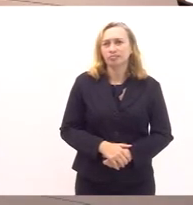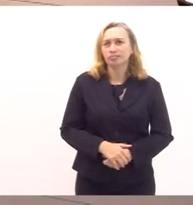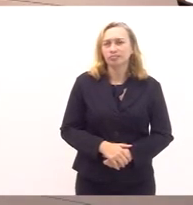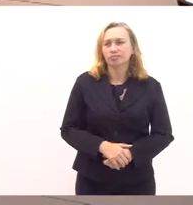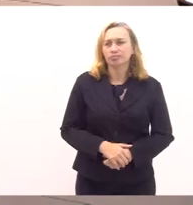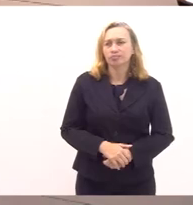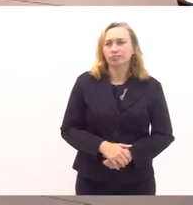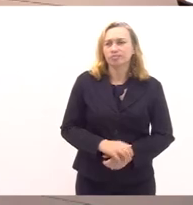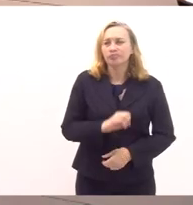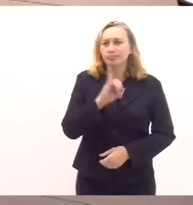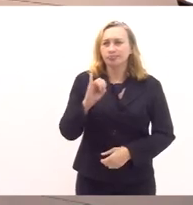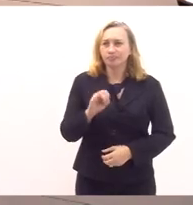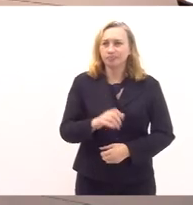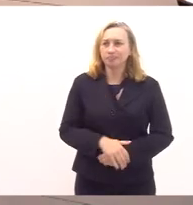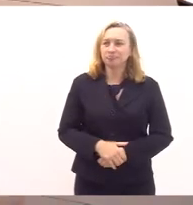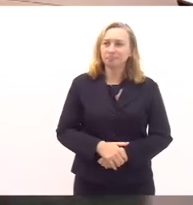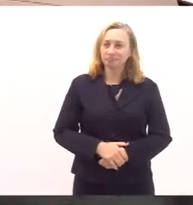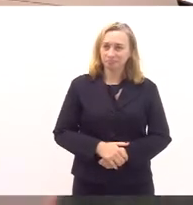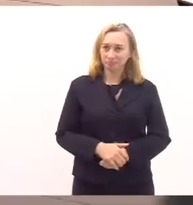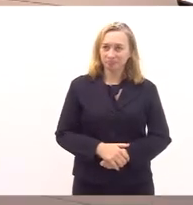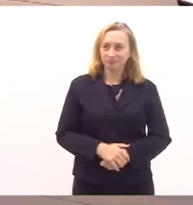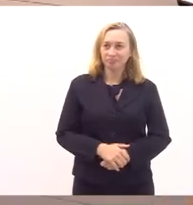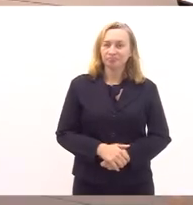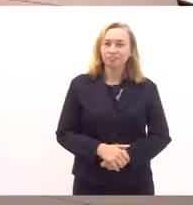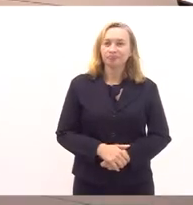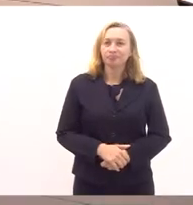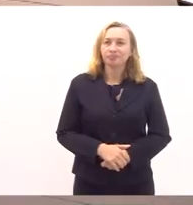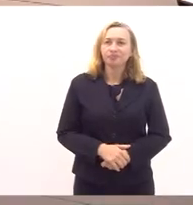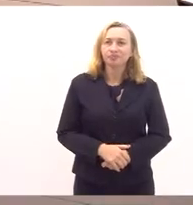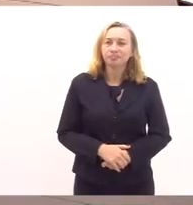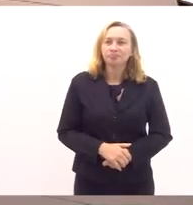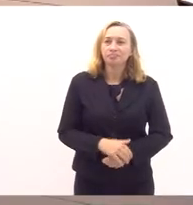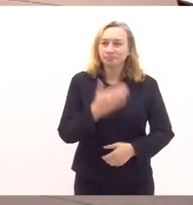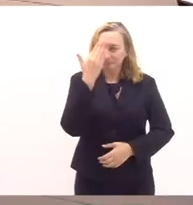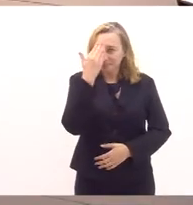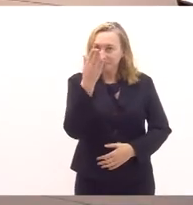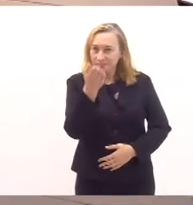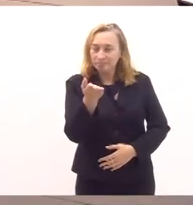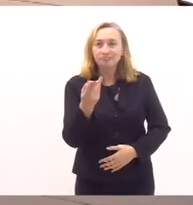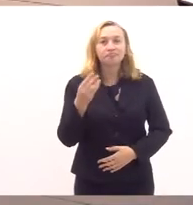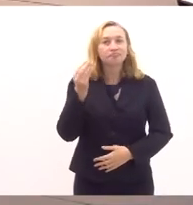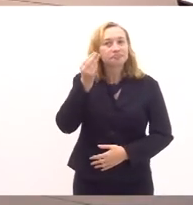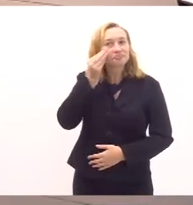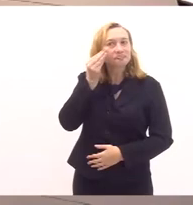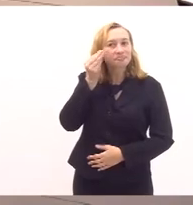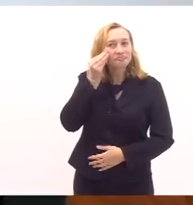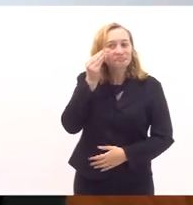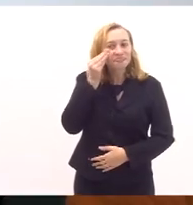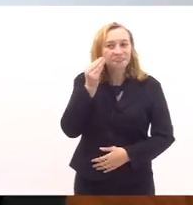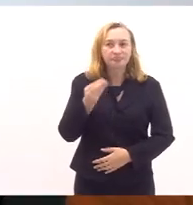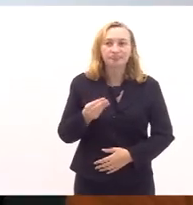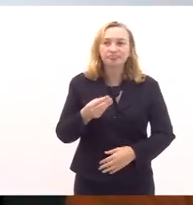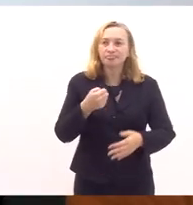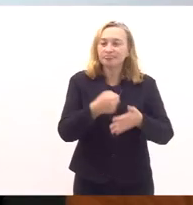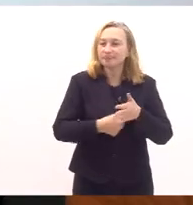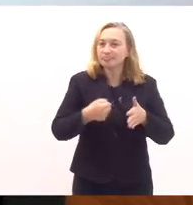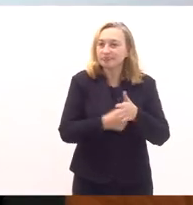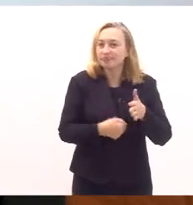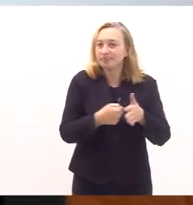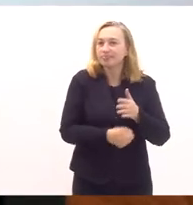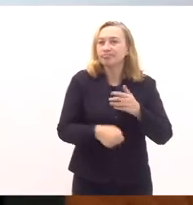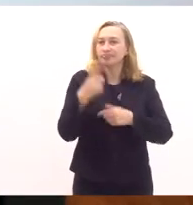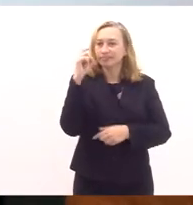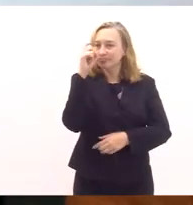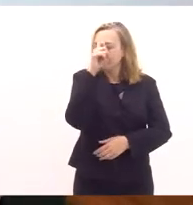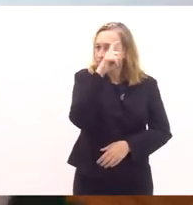Alô? Ah, ouve. Primeiro, eu queria agradecer a você, Mônica. Nessa luta, que é uma luta árdua,